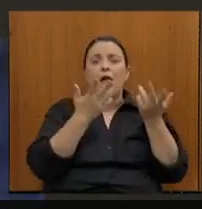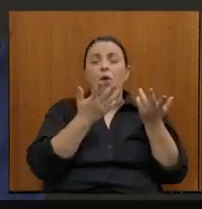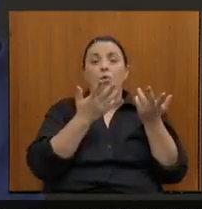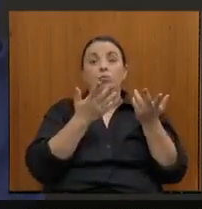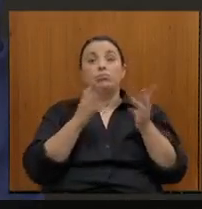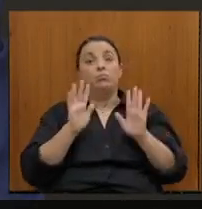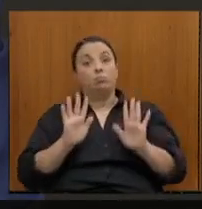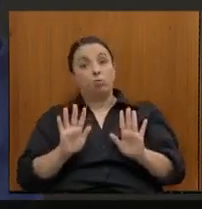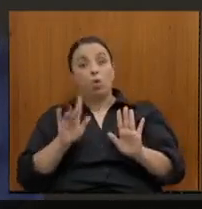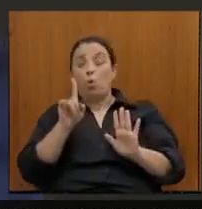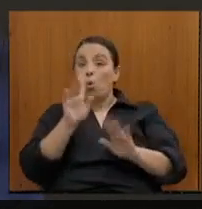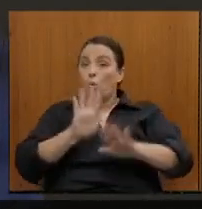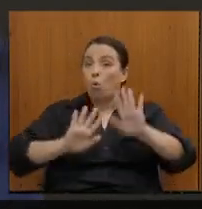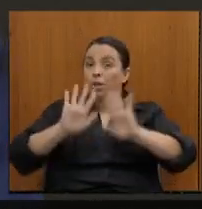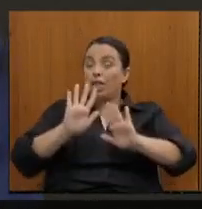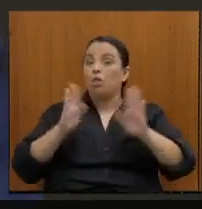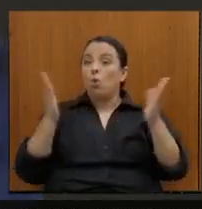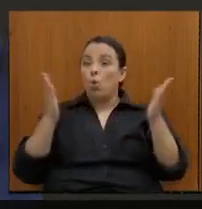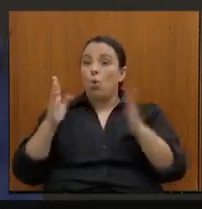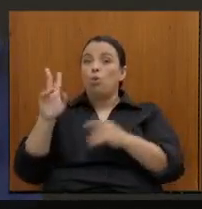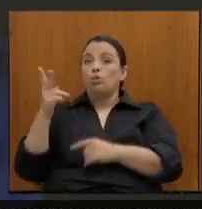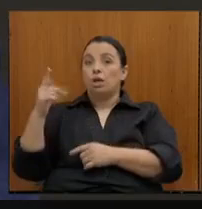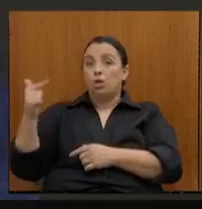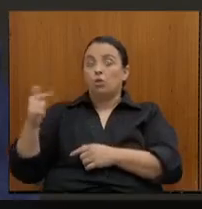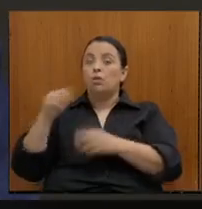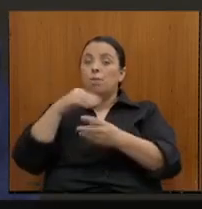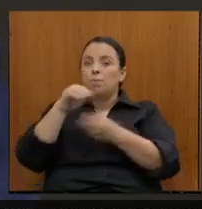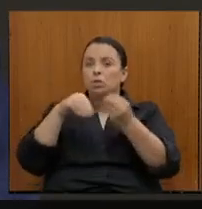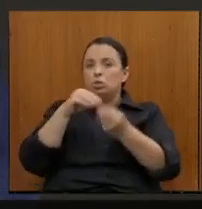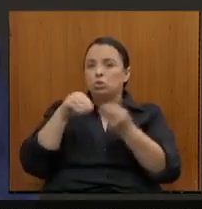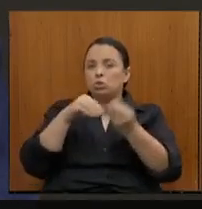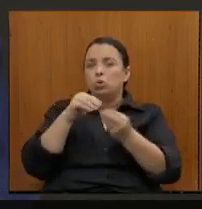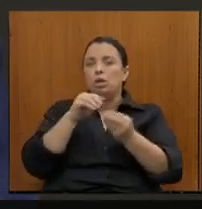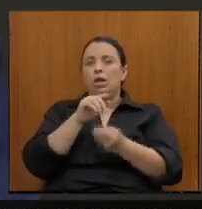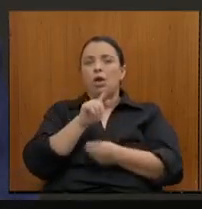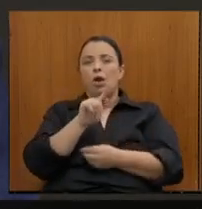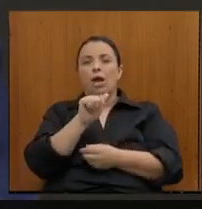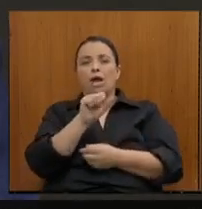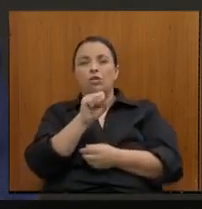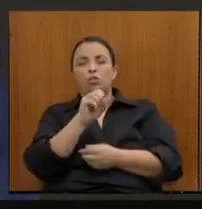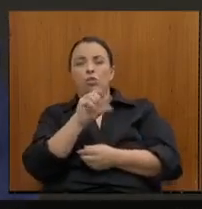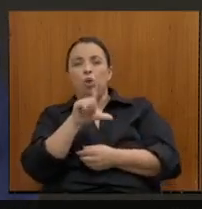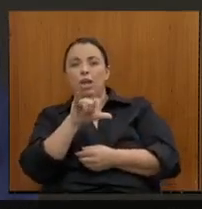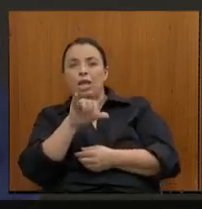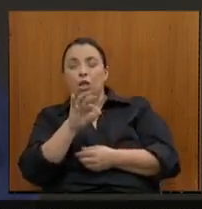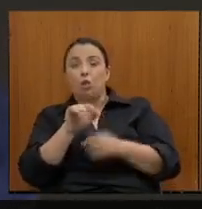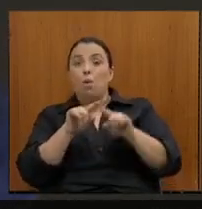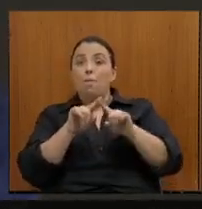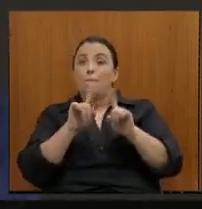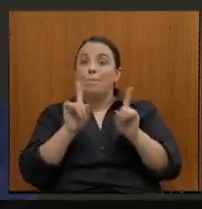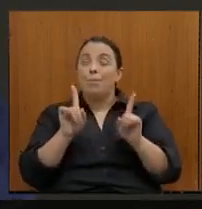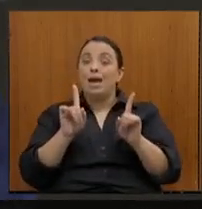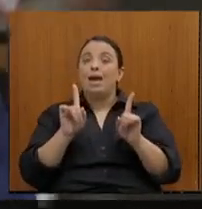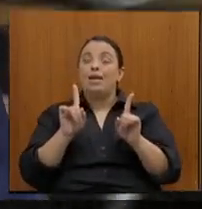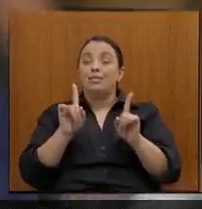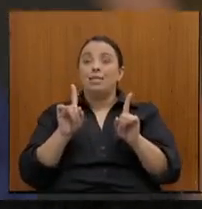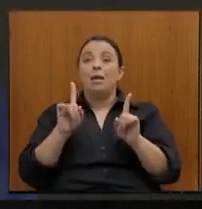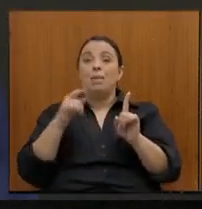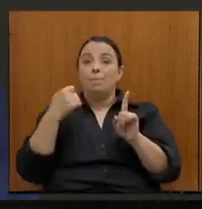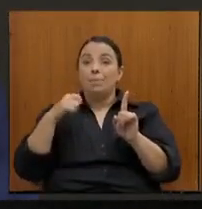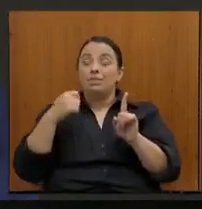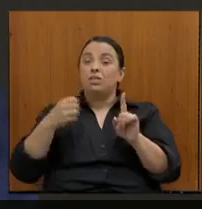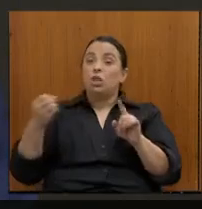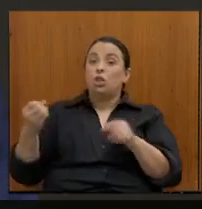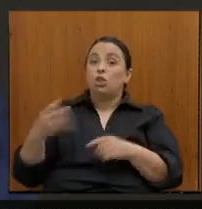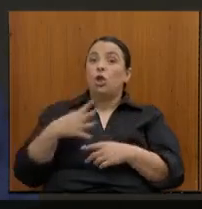calorífico mas mais do que isso ou você pode ter problema pelas características do hidrogênio nós vamos ter que desenvolver novas